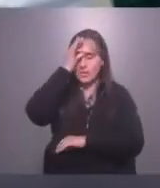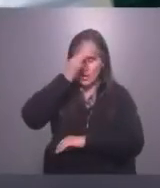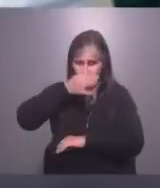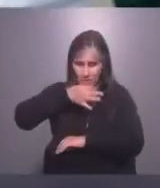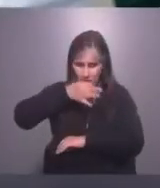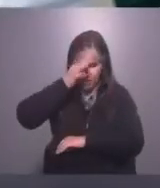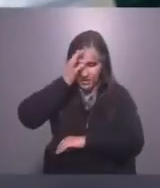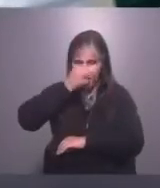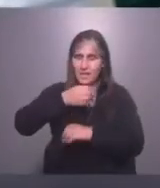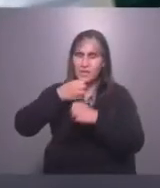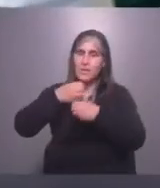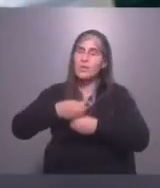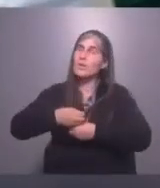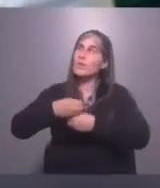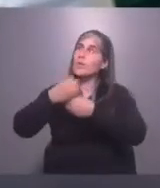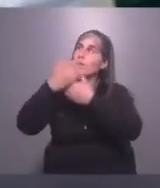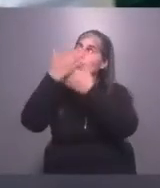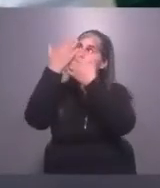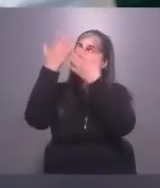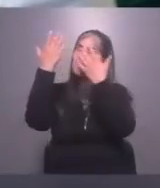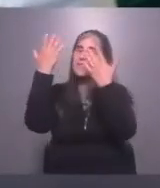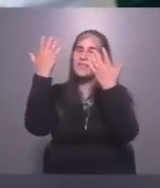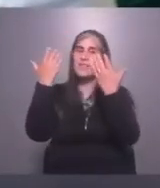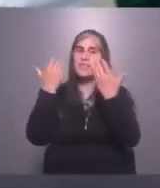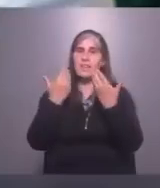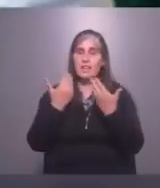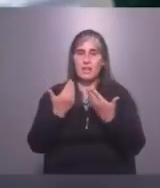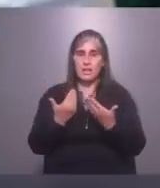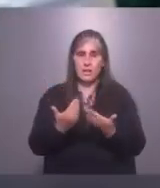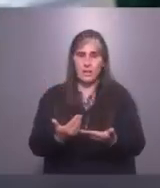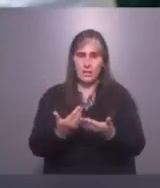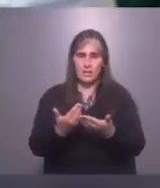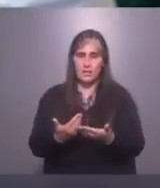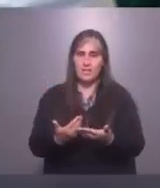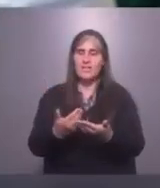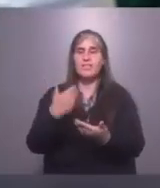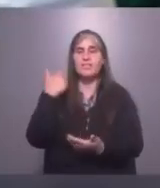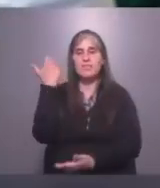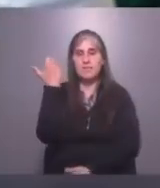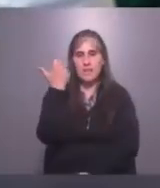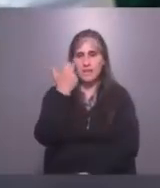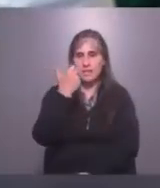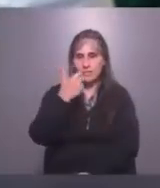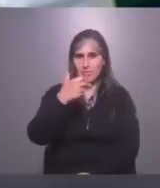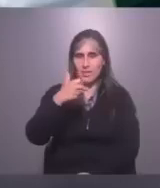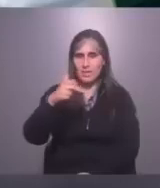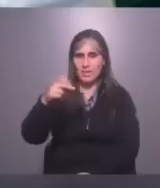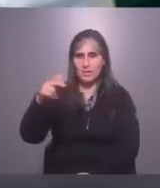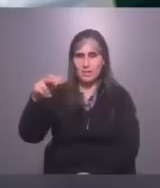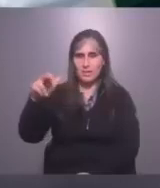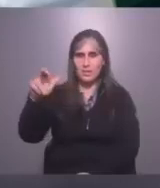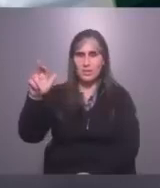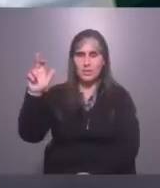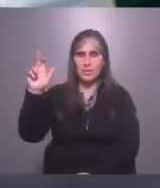omnis honor et gloria per omnia saecula